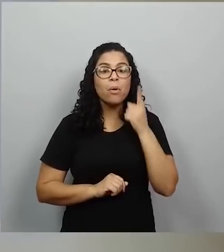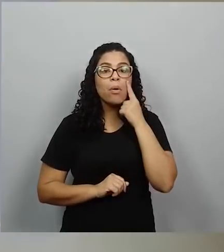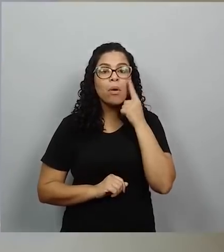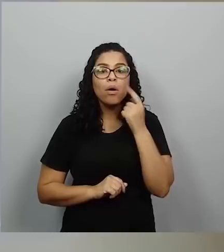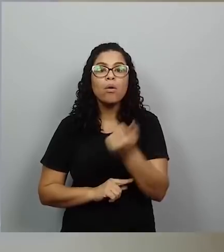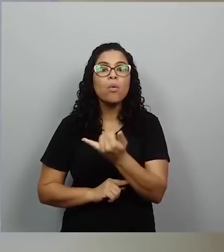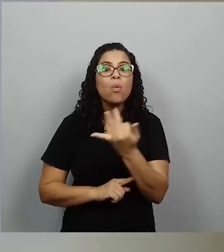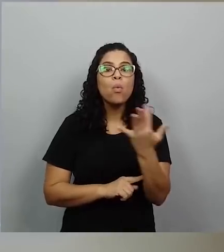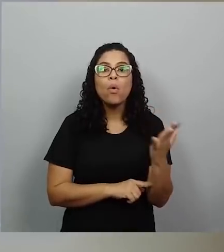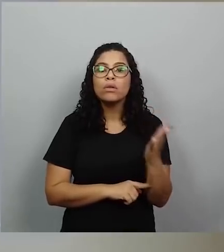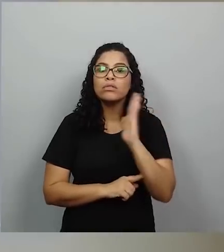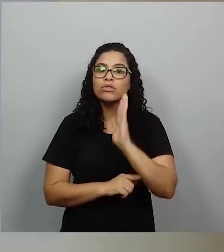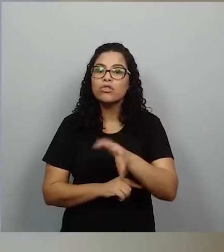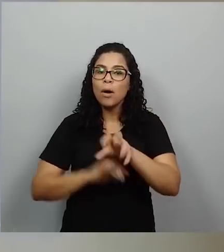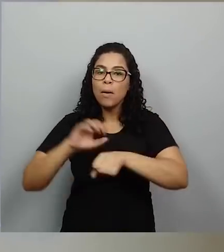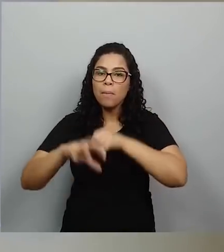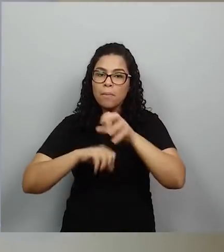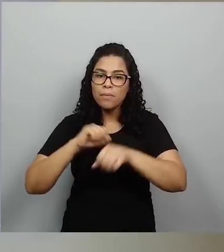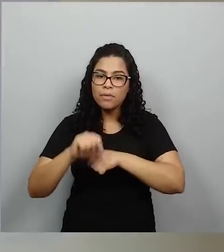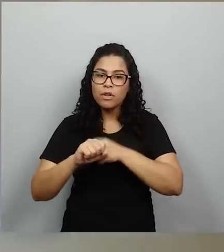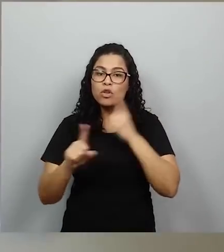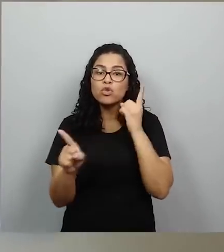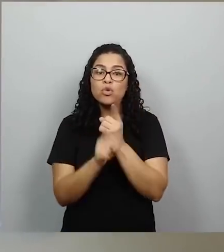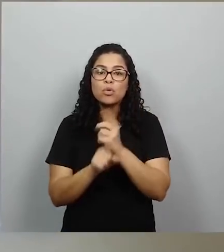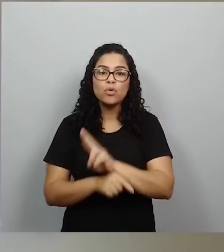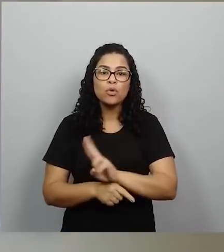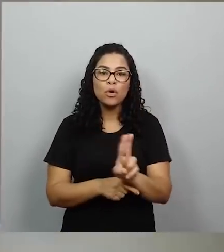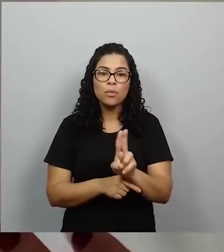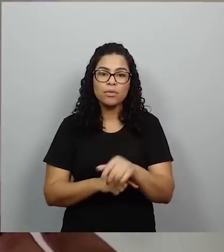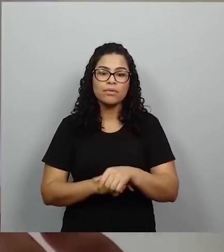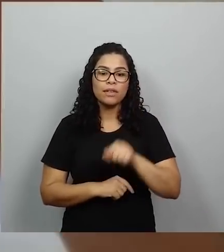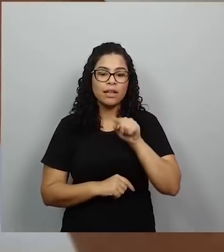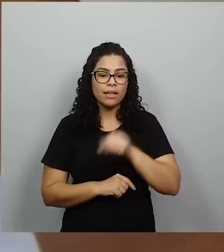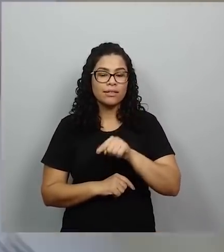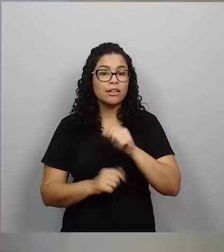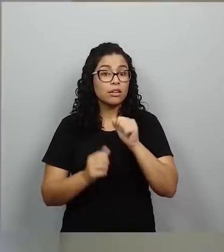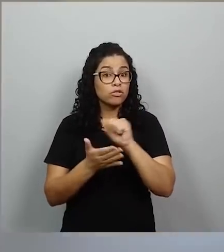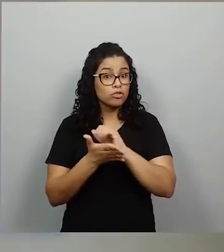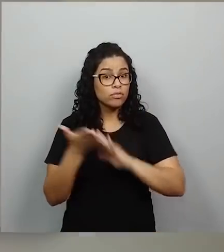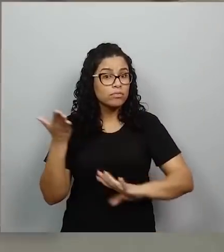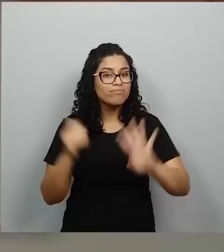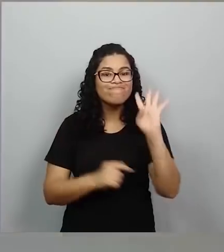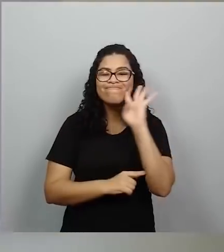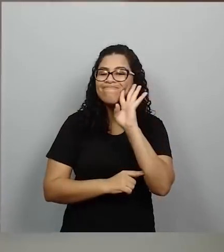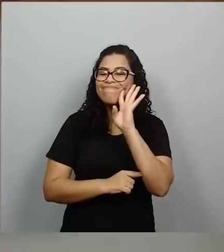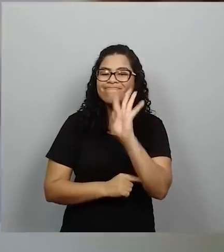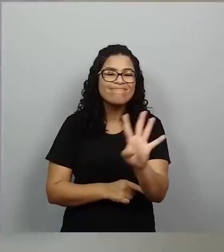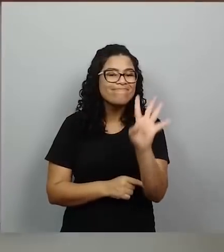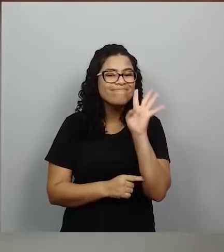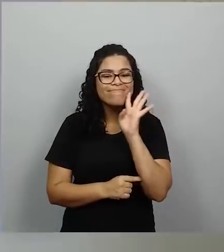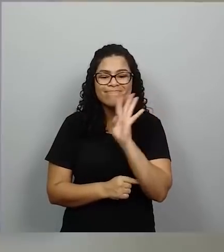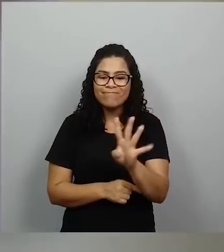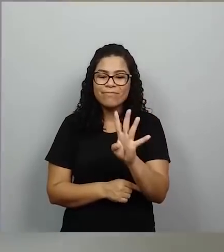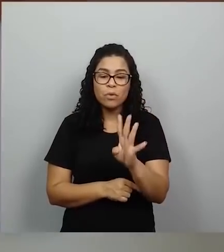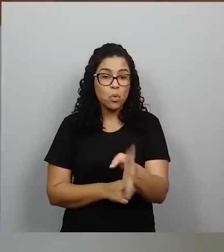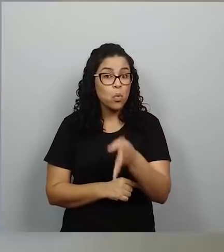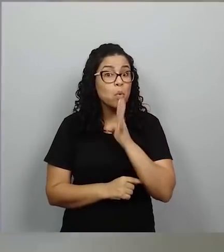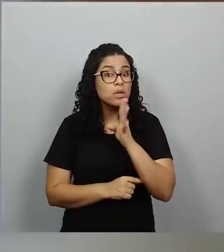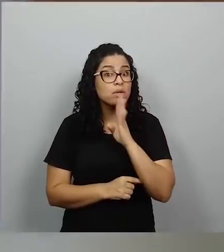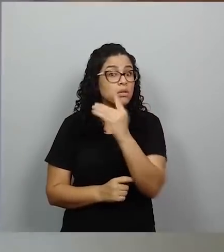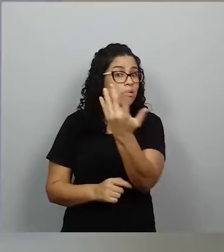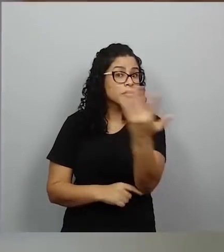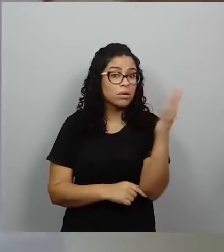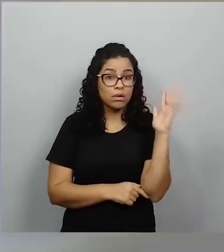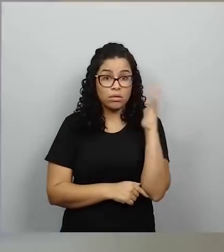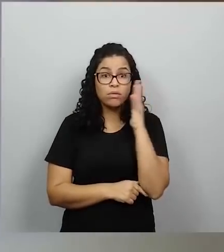só quantas folhas nós já coletamos e descobrimos o nome. Essa atividade é tão legal. Além de conhecer